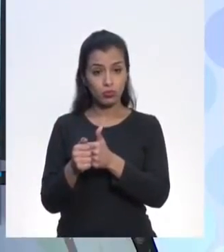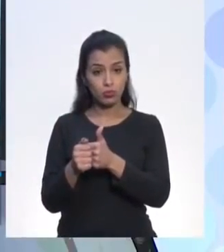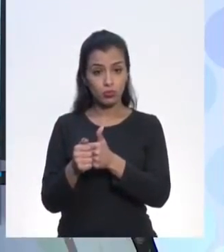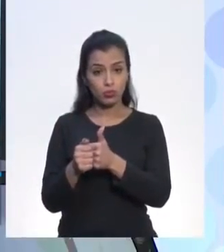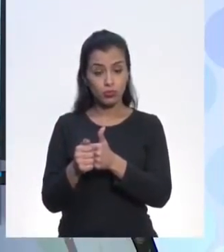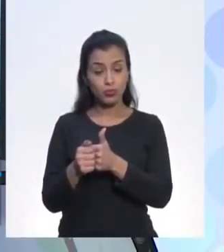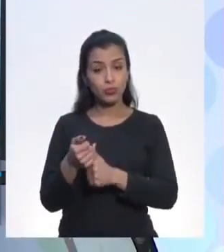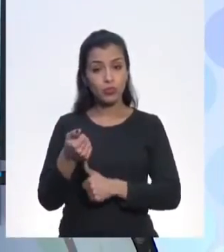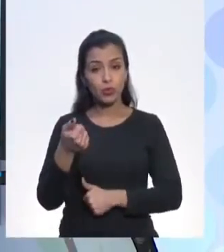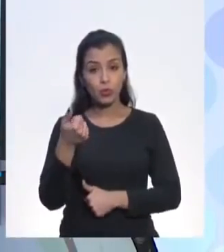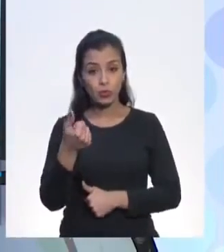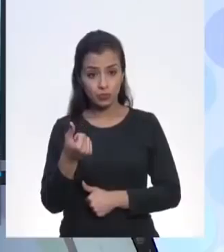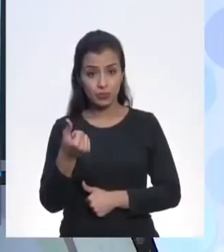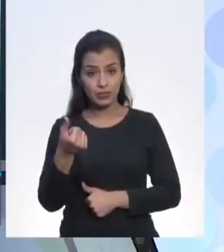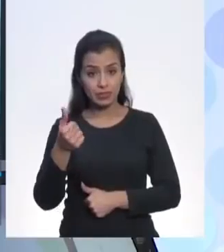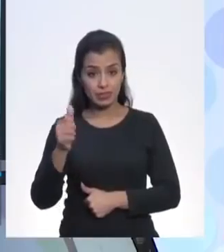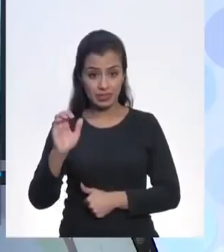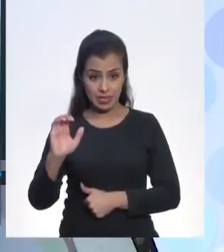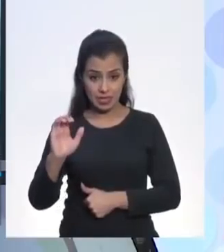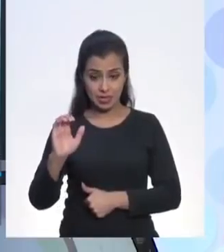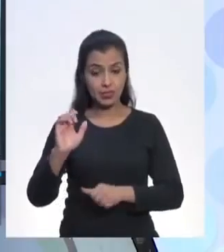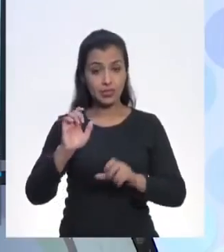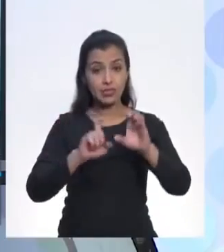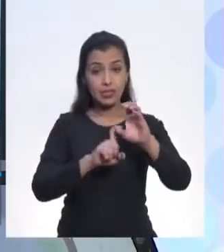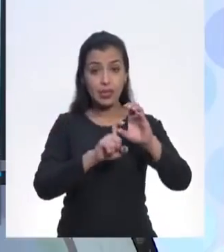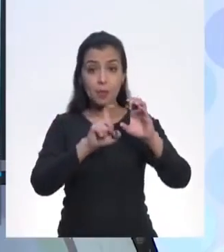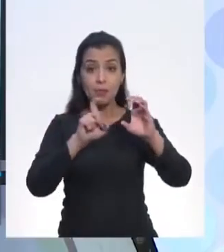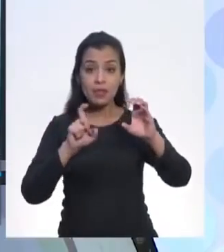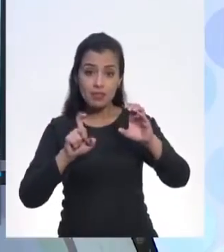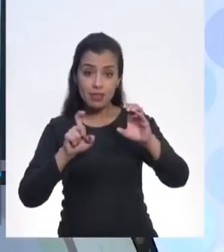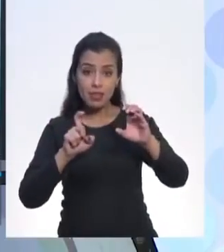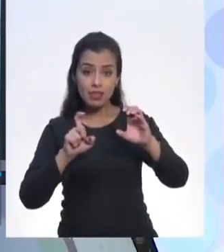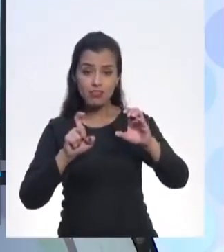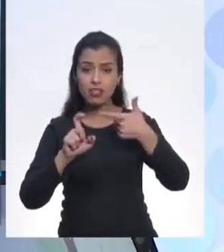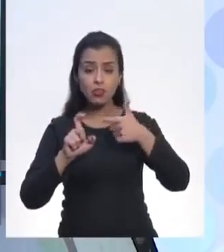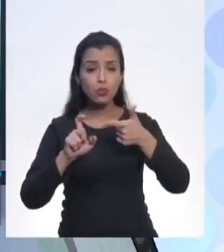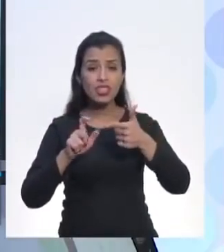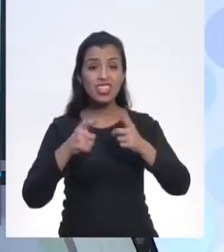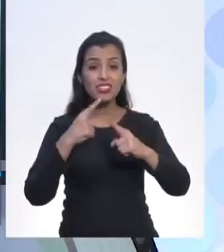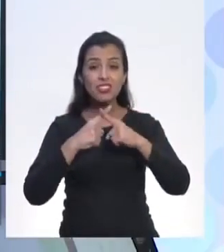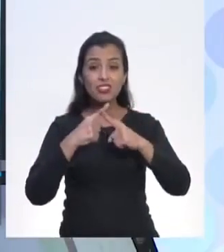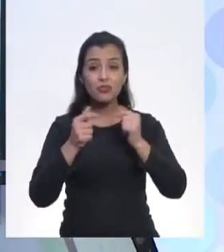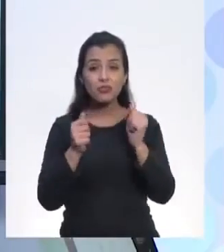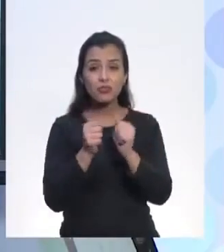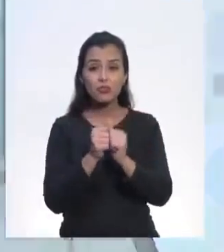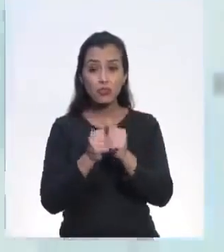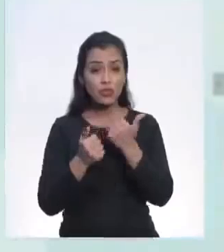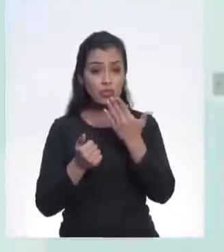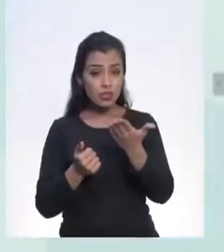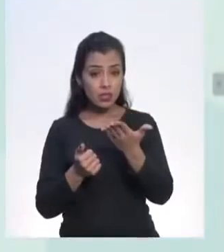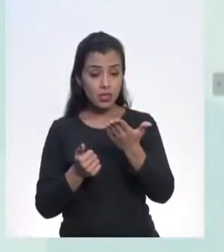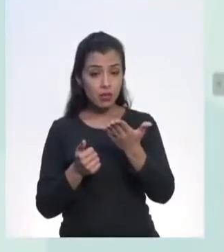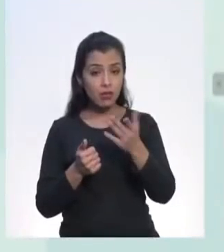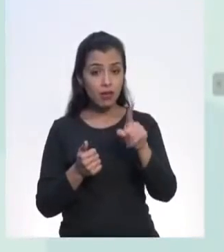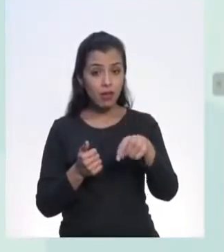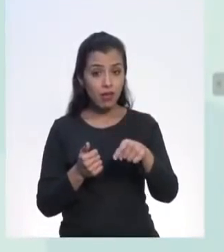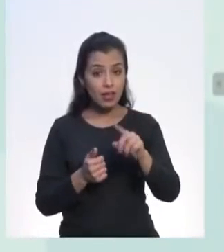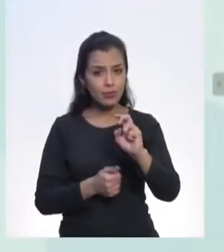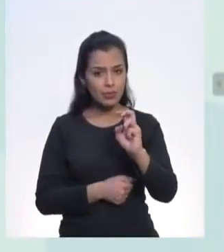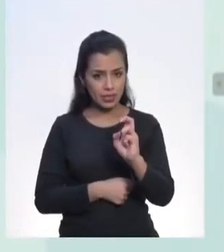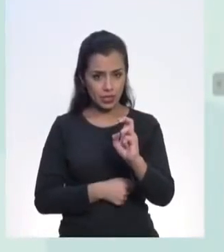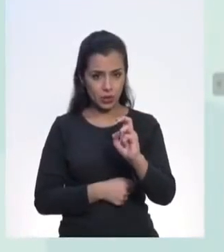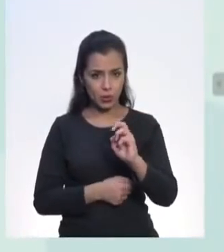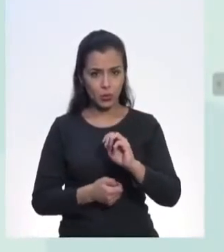termo independente. É aquele número que não tem x junto com ele. Então, vai ser o nosso número